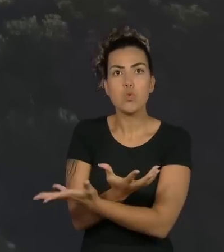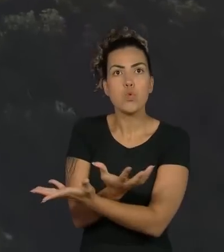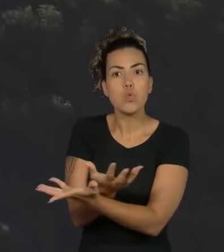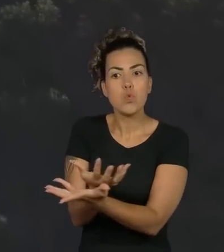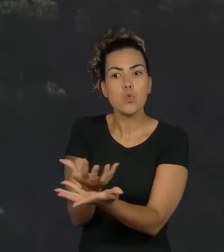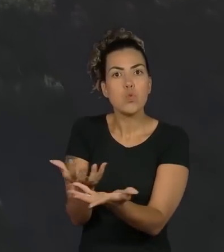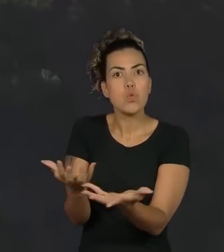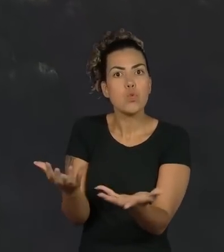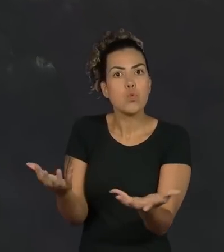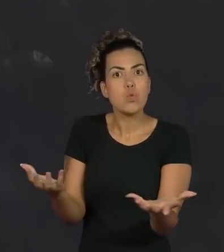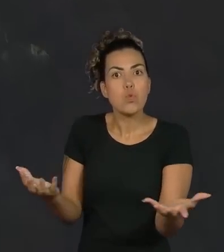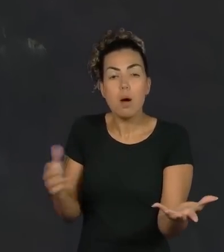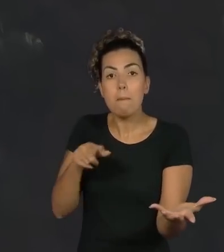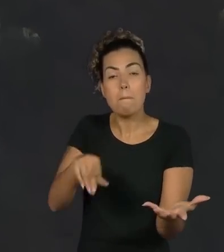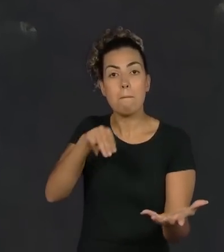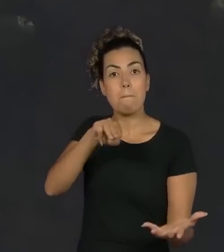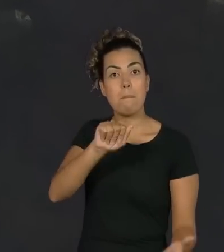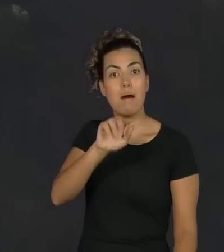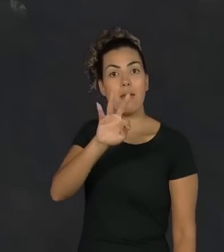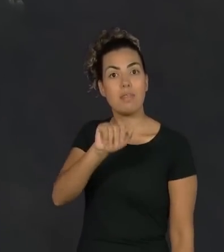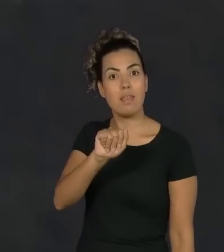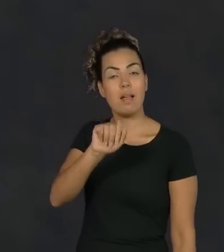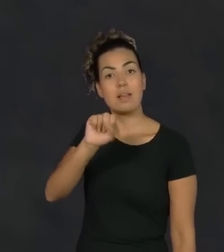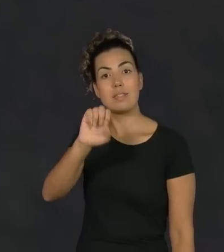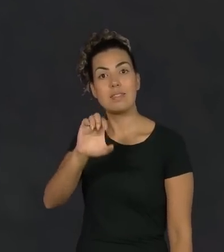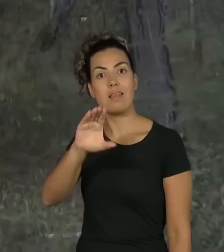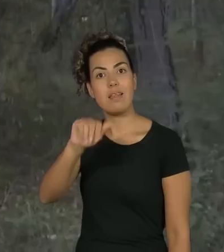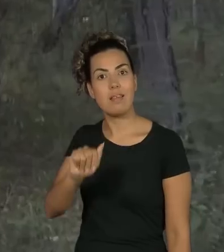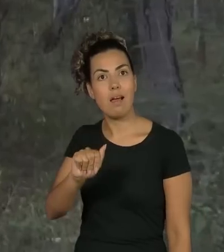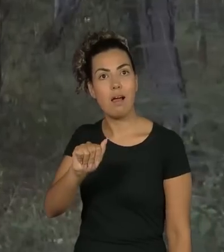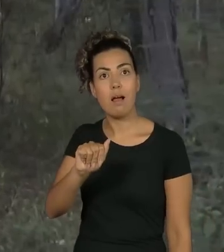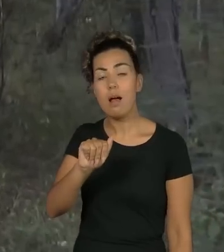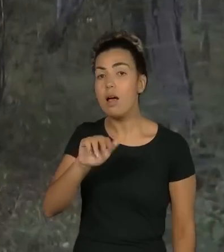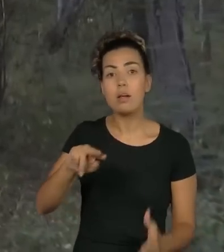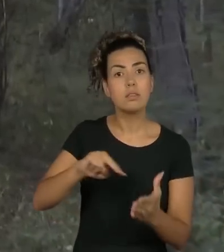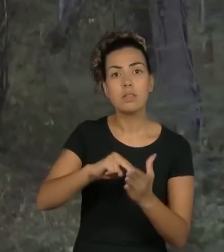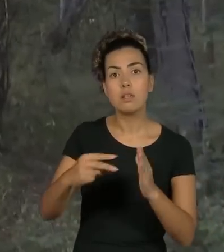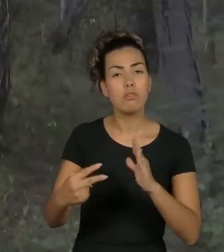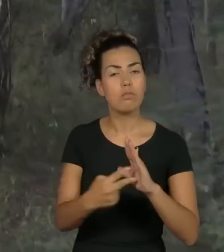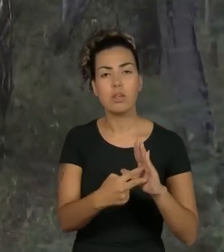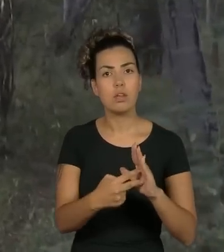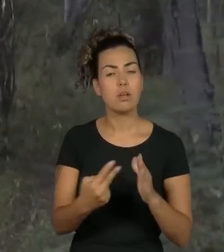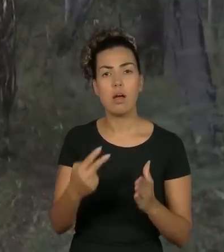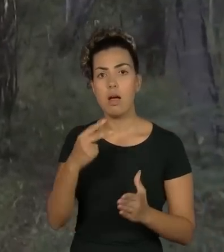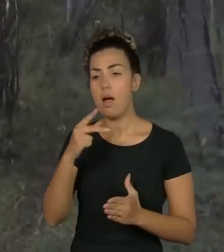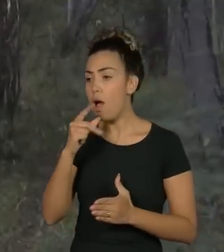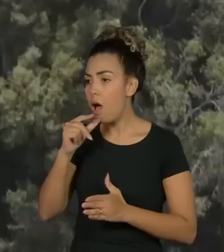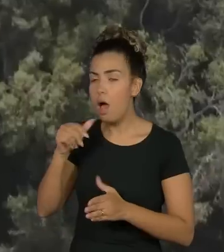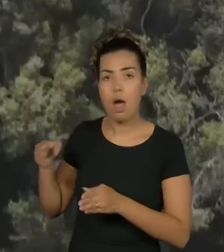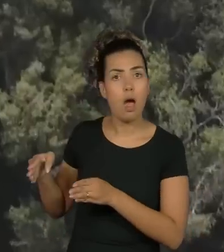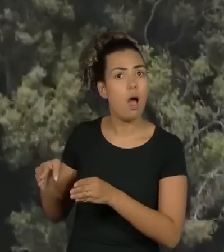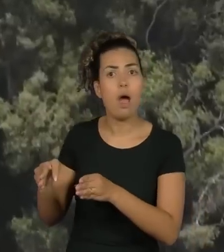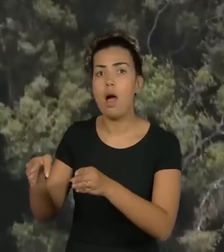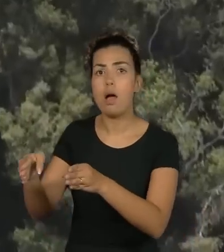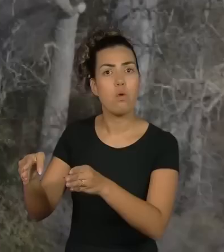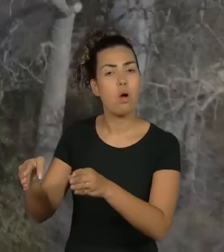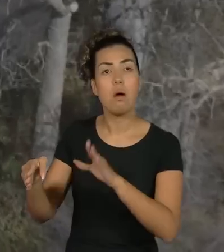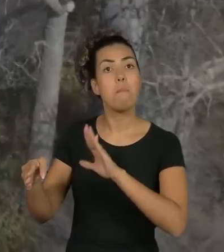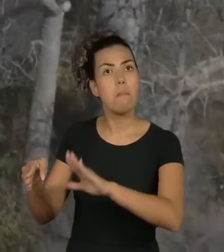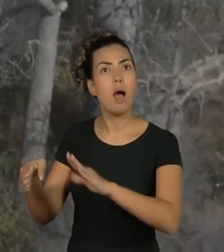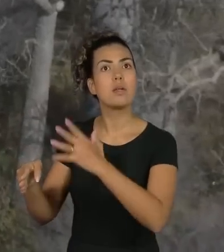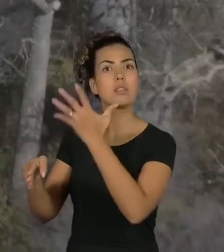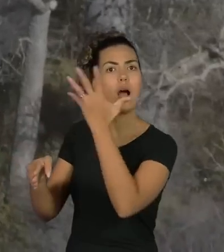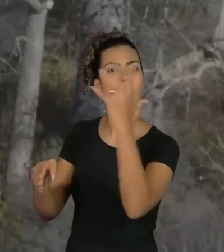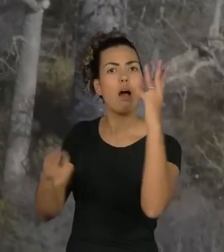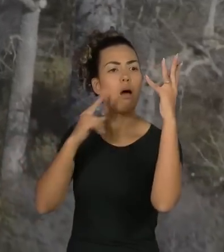é praticamente uma floresta de Mata Atlântica isolada no meio da Caatinga, que perde todas as suas folhas.